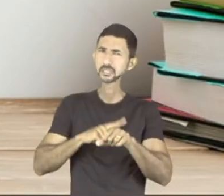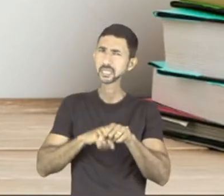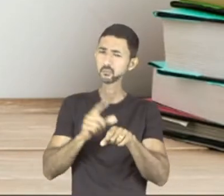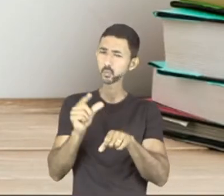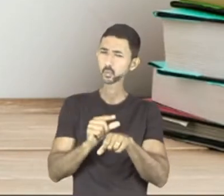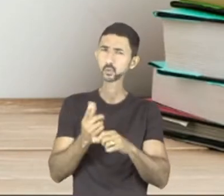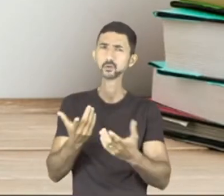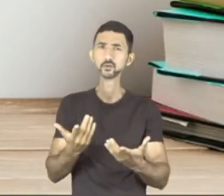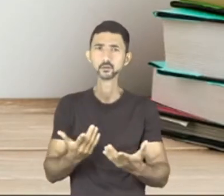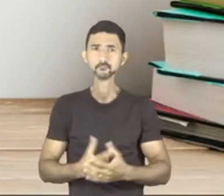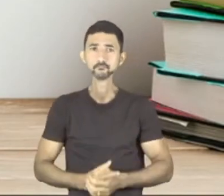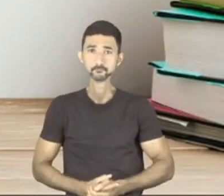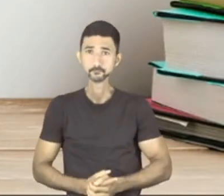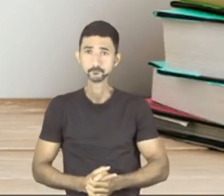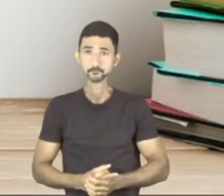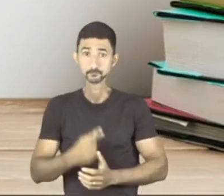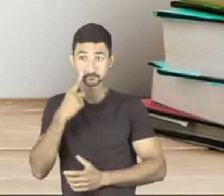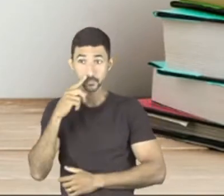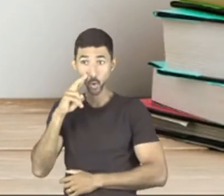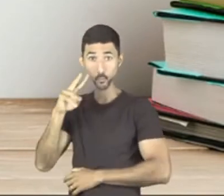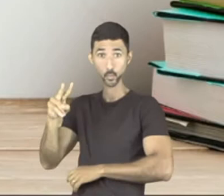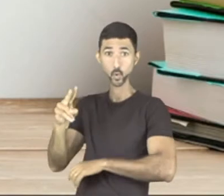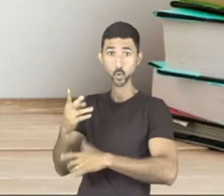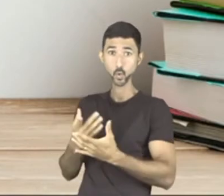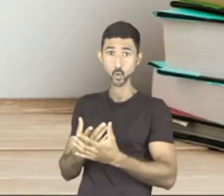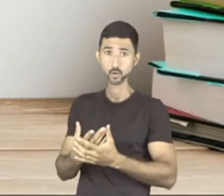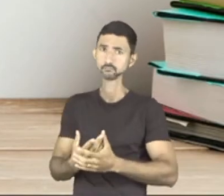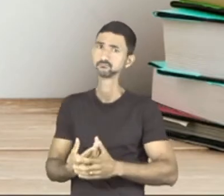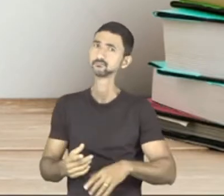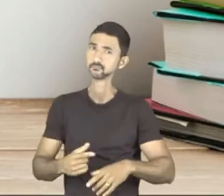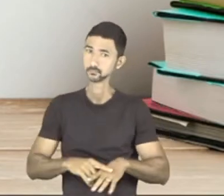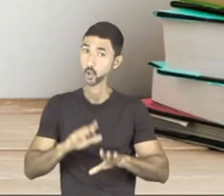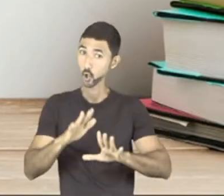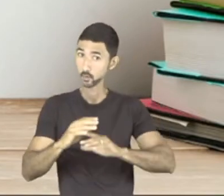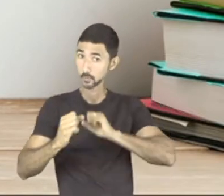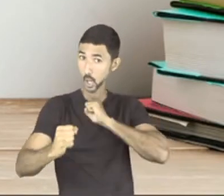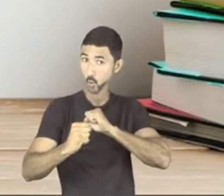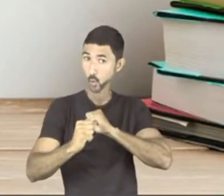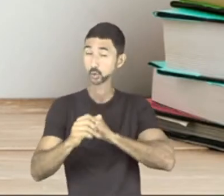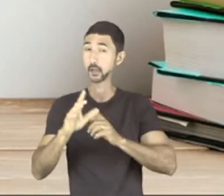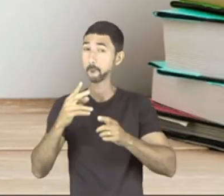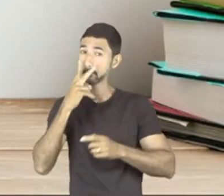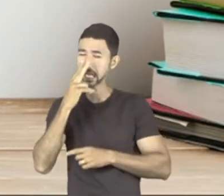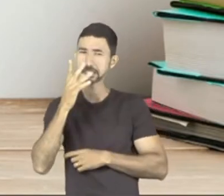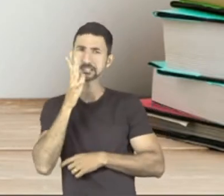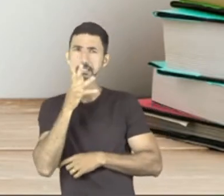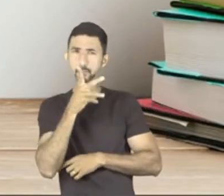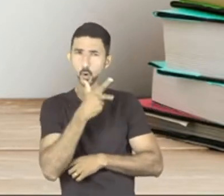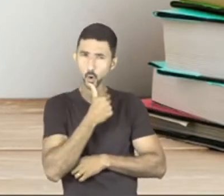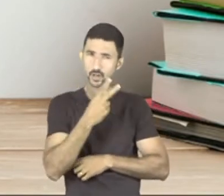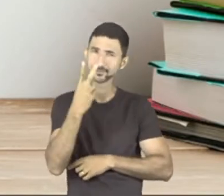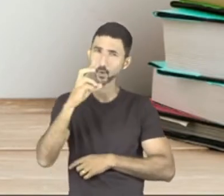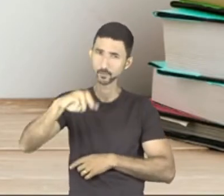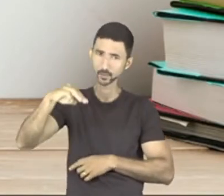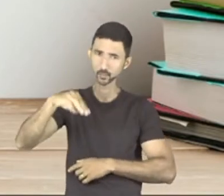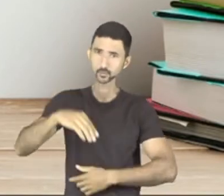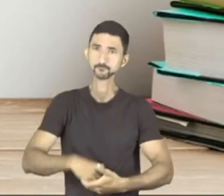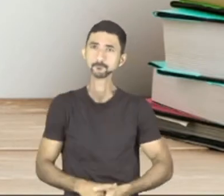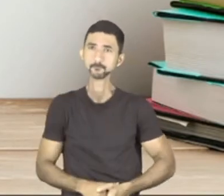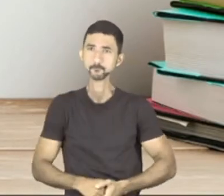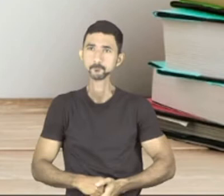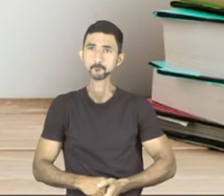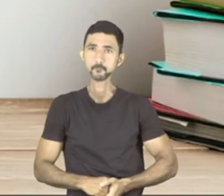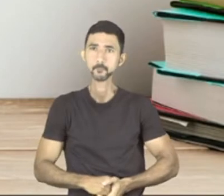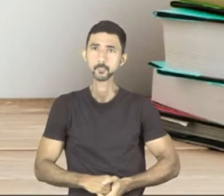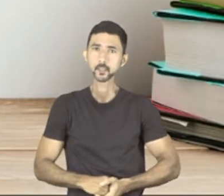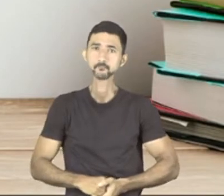pouco. É pouco para quem está olhando, mas para quem está lutando, demora bastante aí os 2 minutos. Então, são